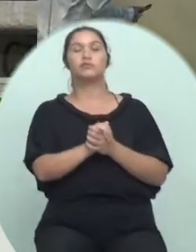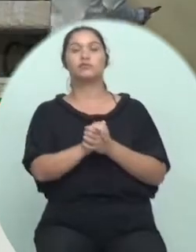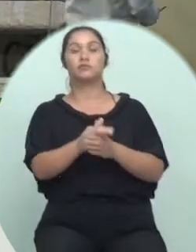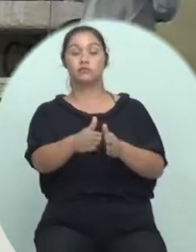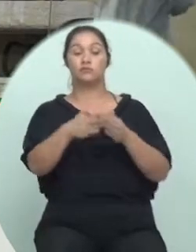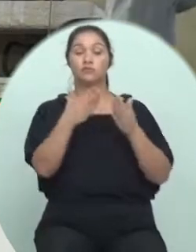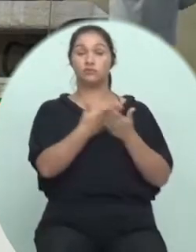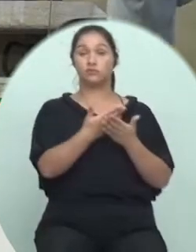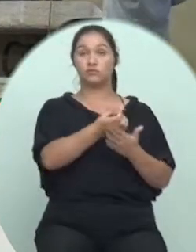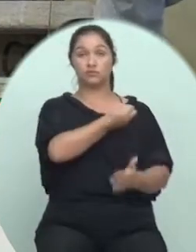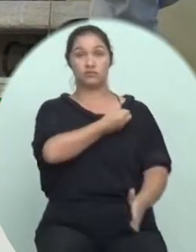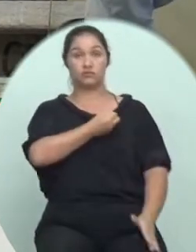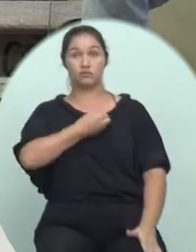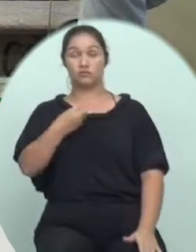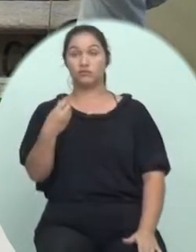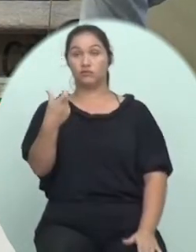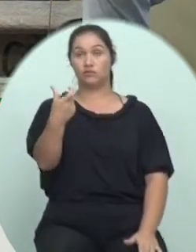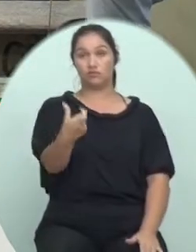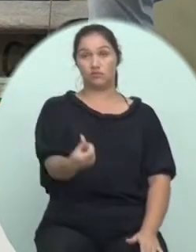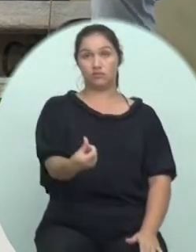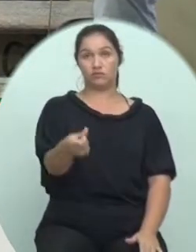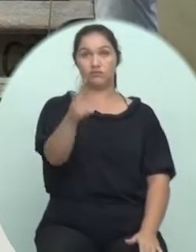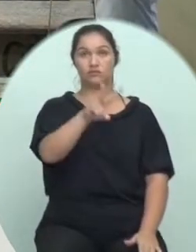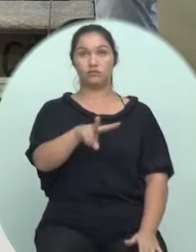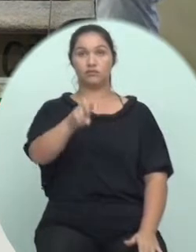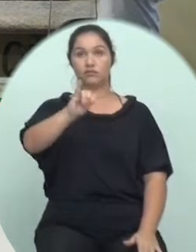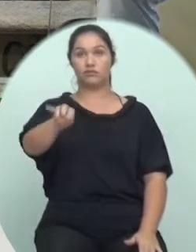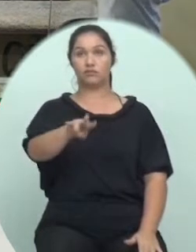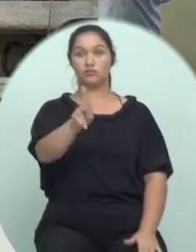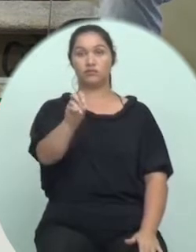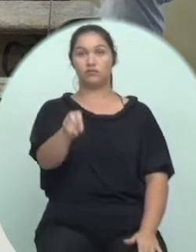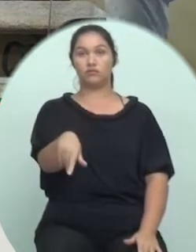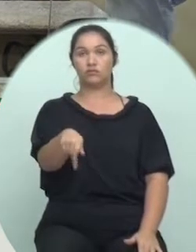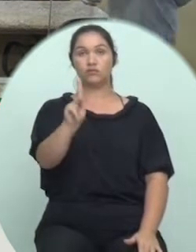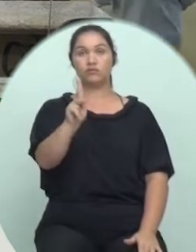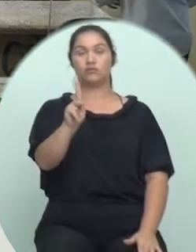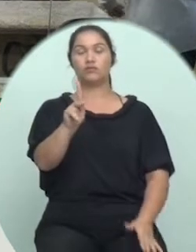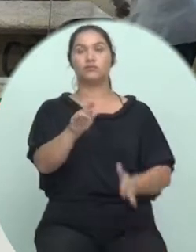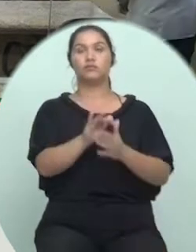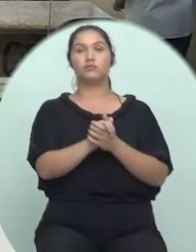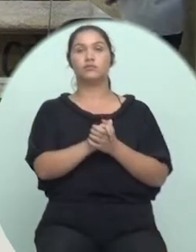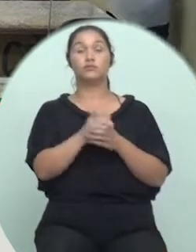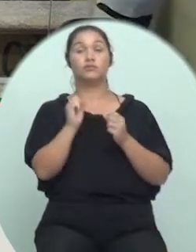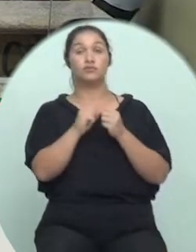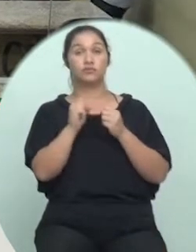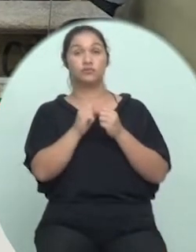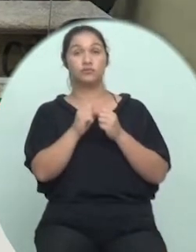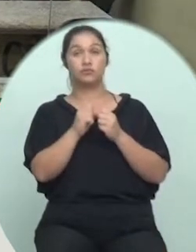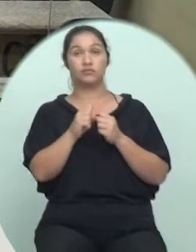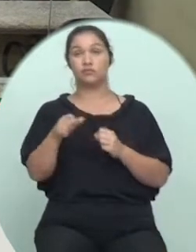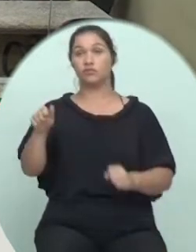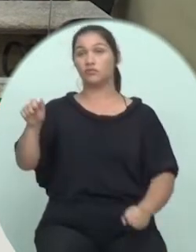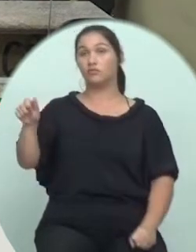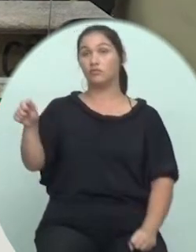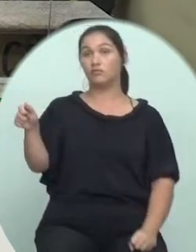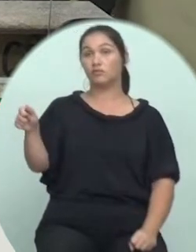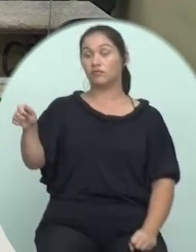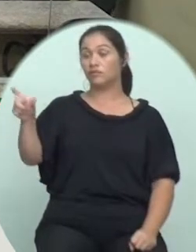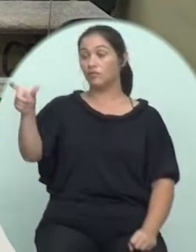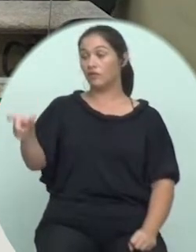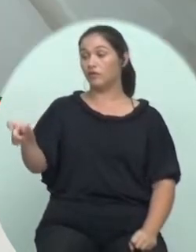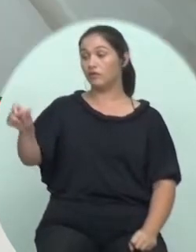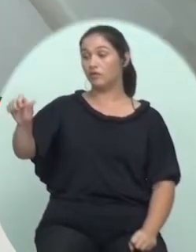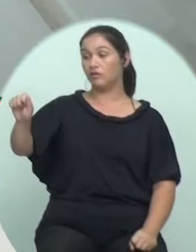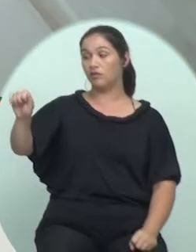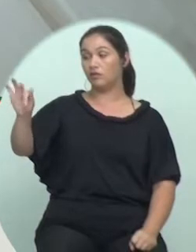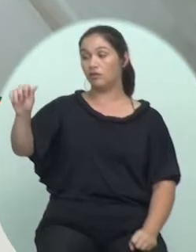Requerimento 06/2019, autoria vereador Júlio Kaminski. Assunto: envio de expediente à Associação Feminina de Assistente